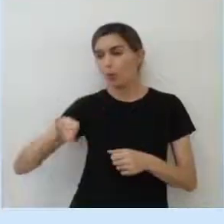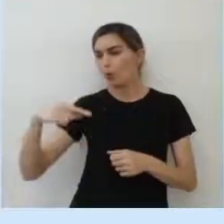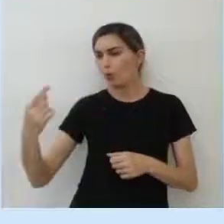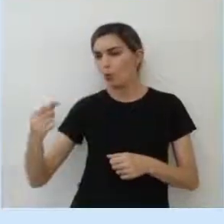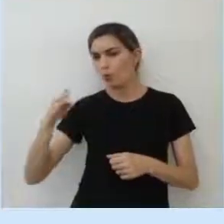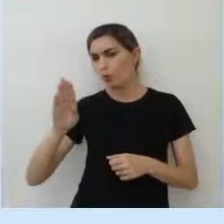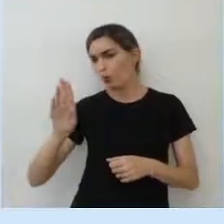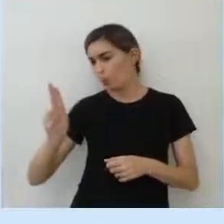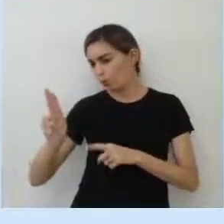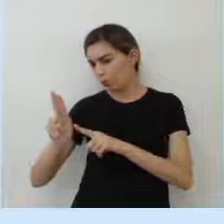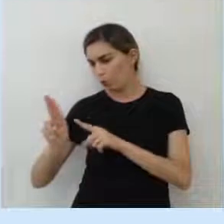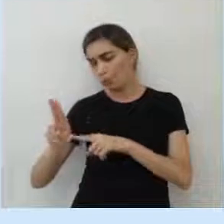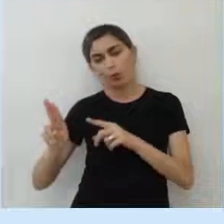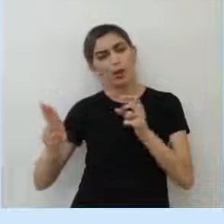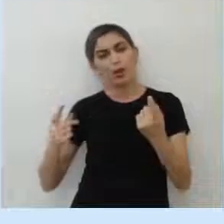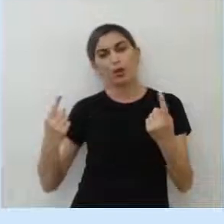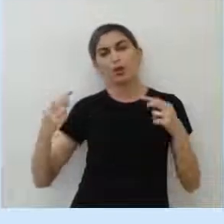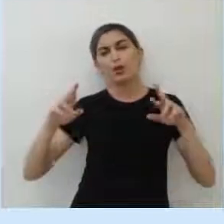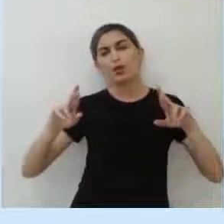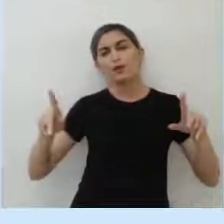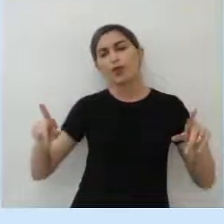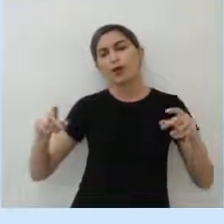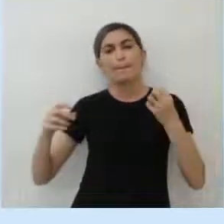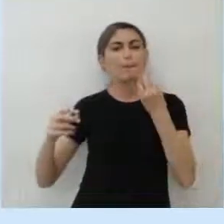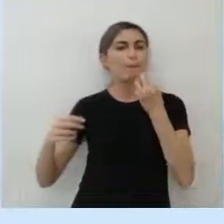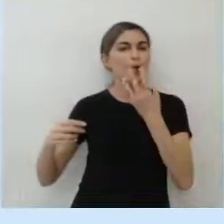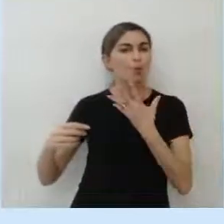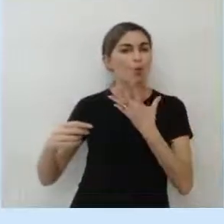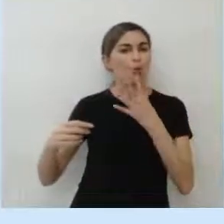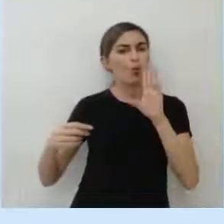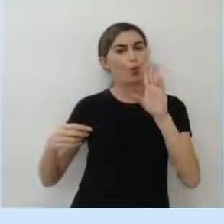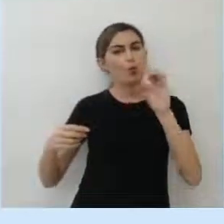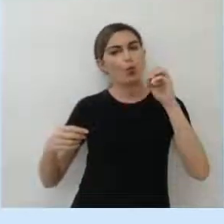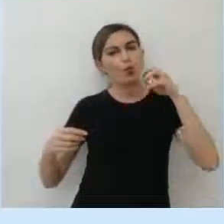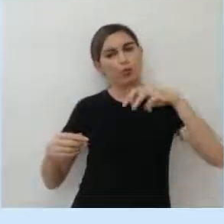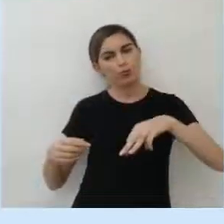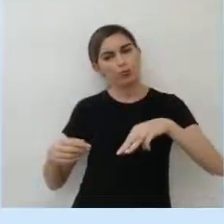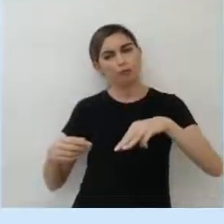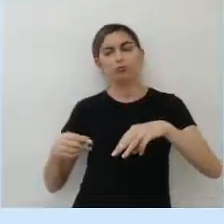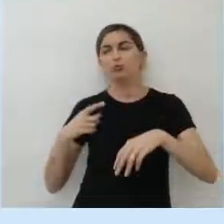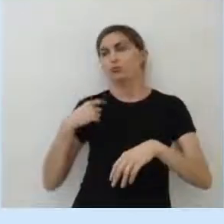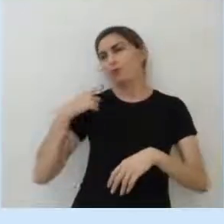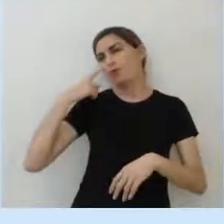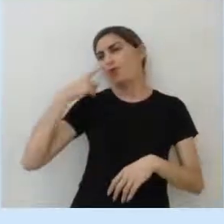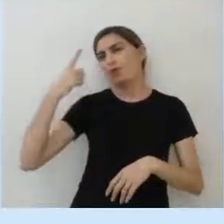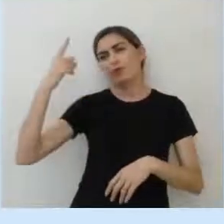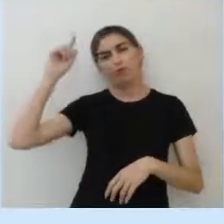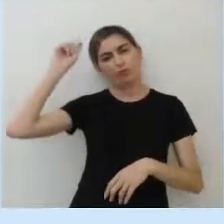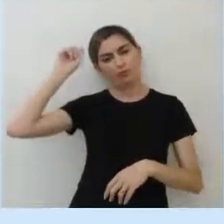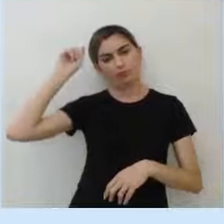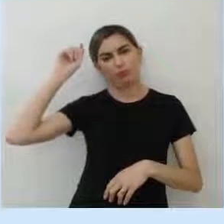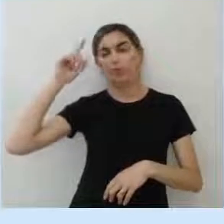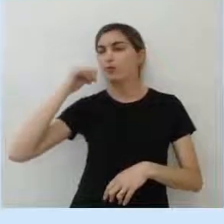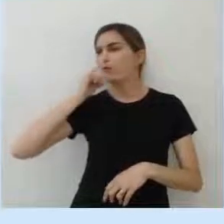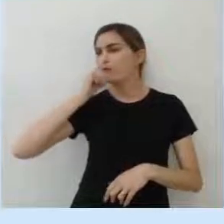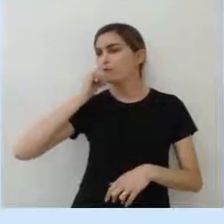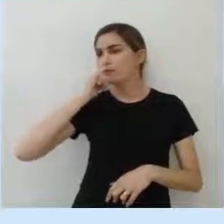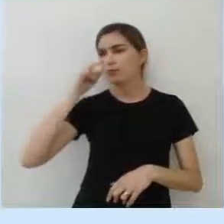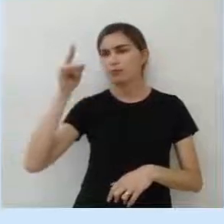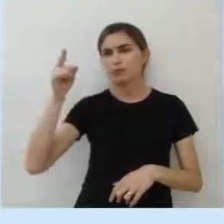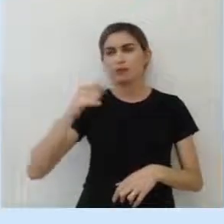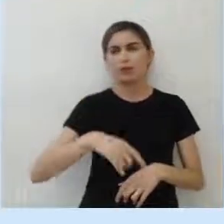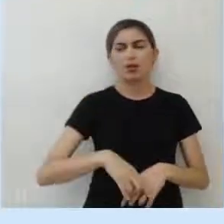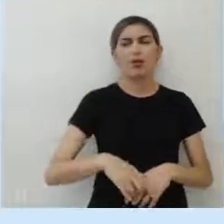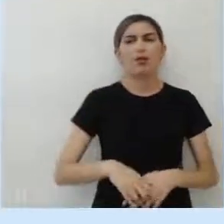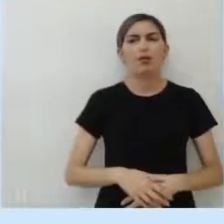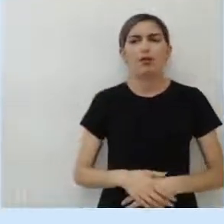mal com U é o oposto de bom, tá? E aí eu trouxe o exemplo que vai demonstrar esse